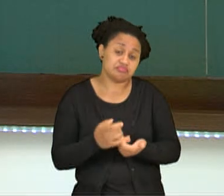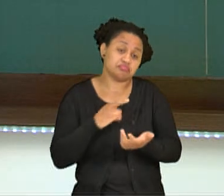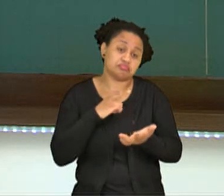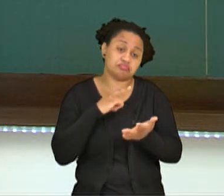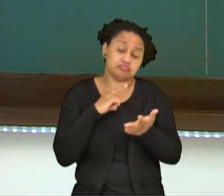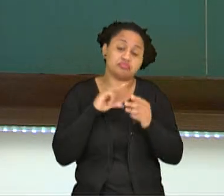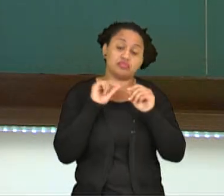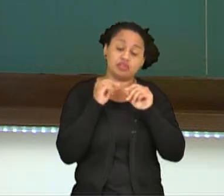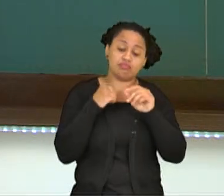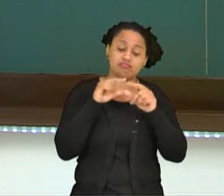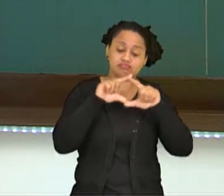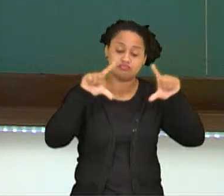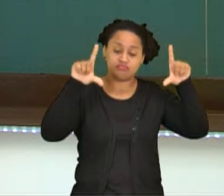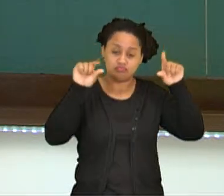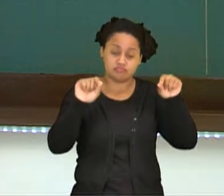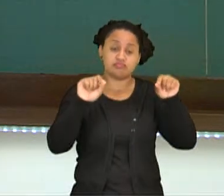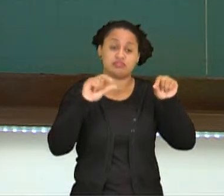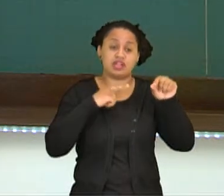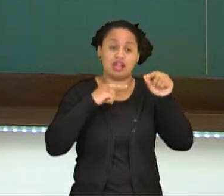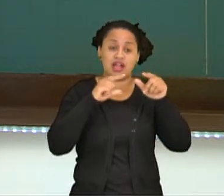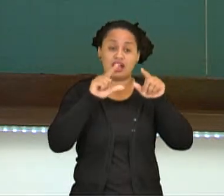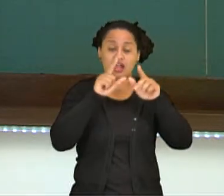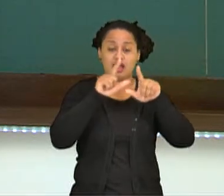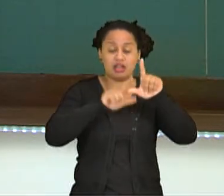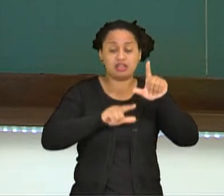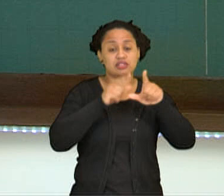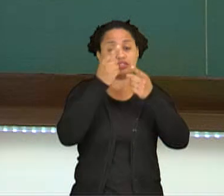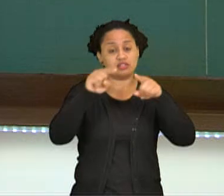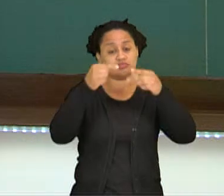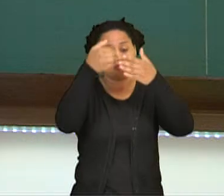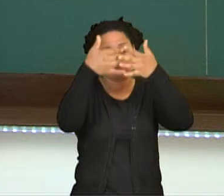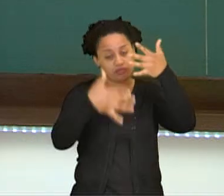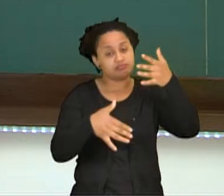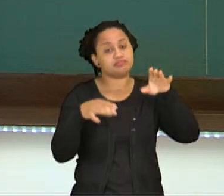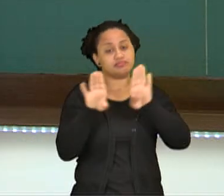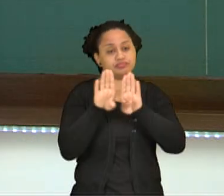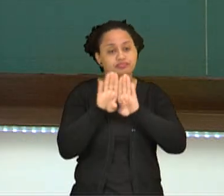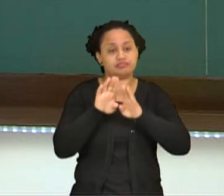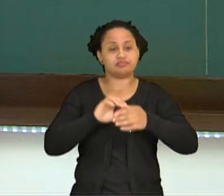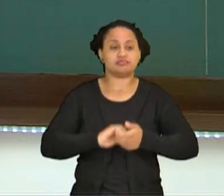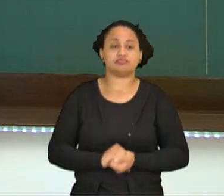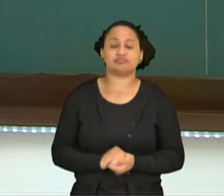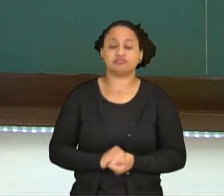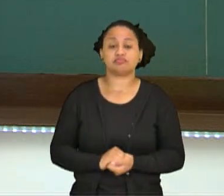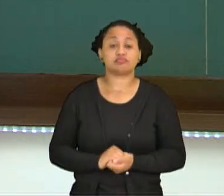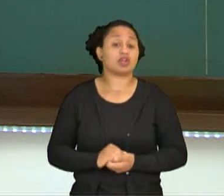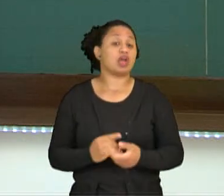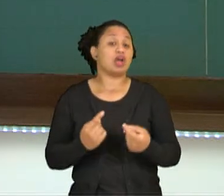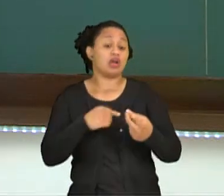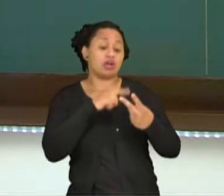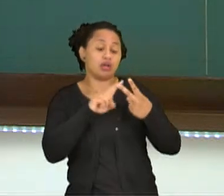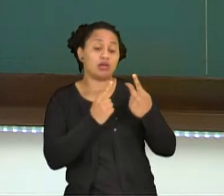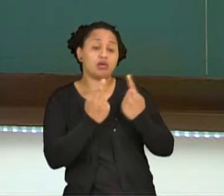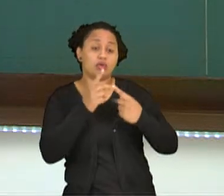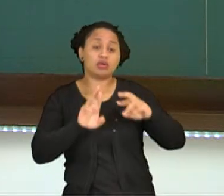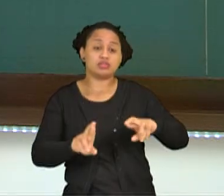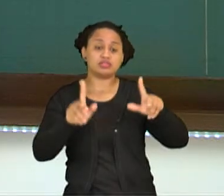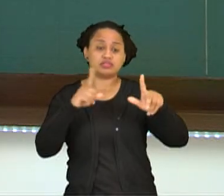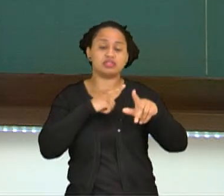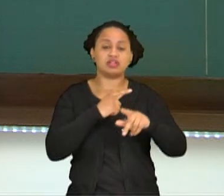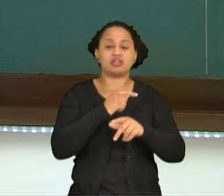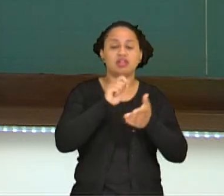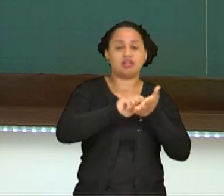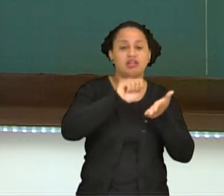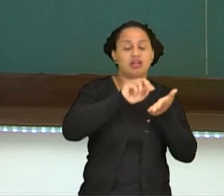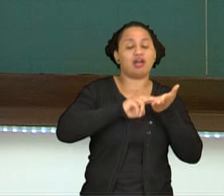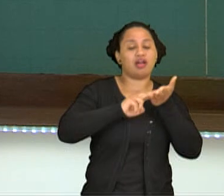ali, esse trecho, na verdade, a letra da música também. Qual então que é a principal diferença entre a carta do Albert